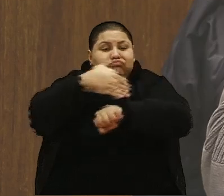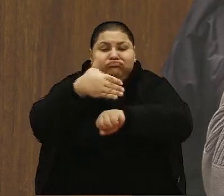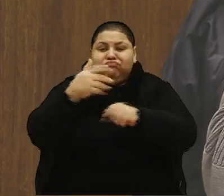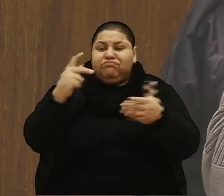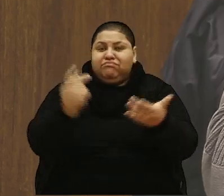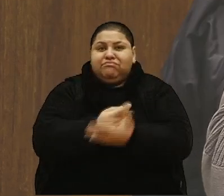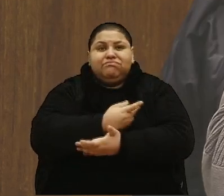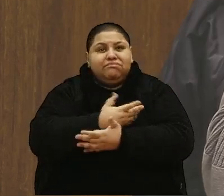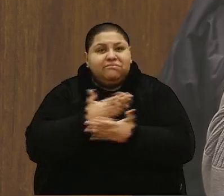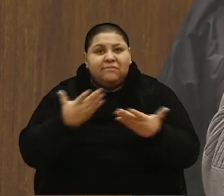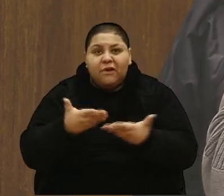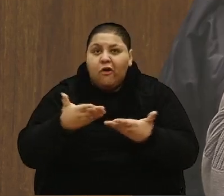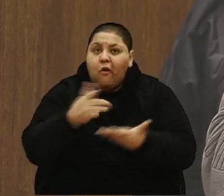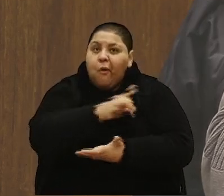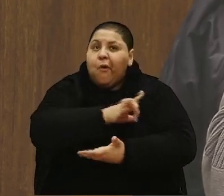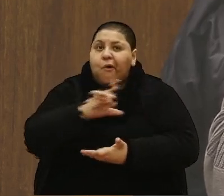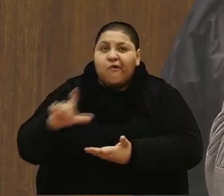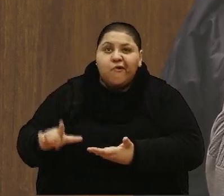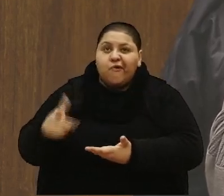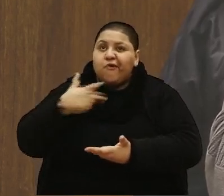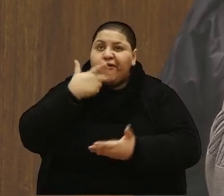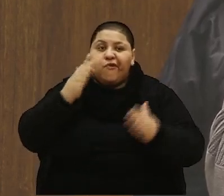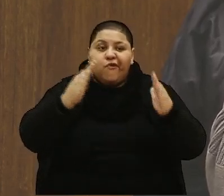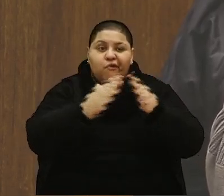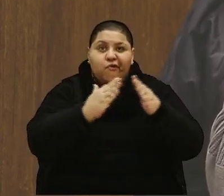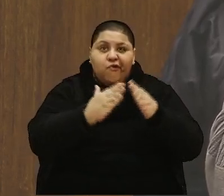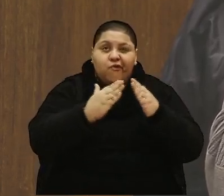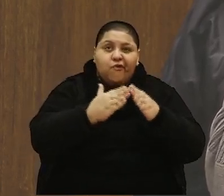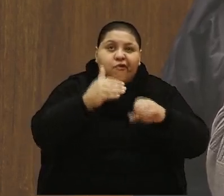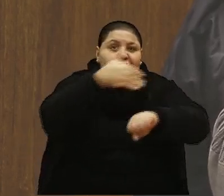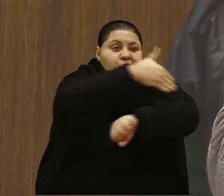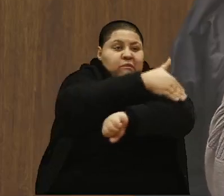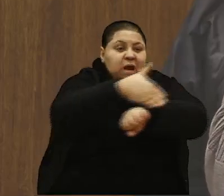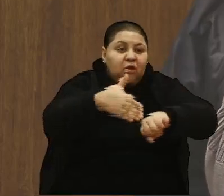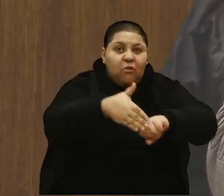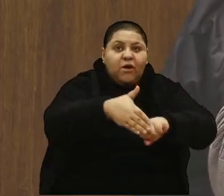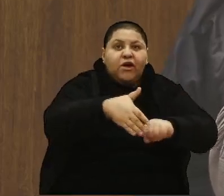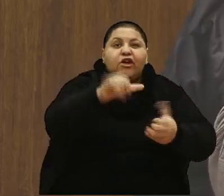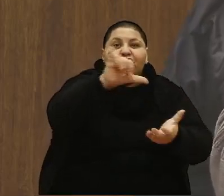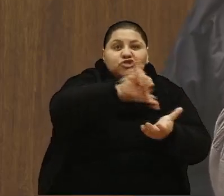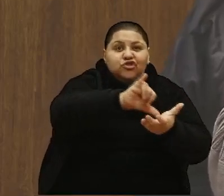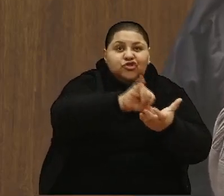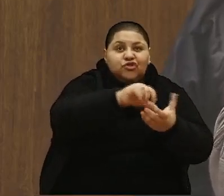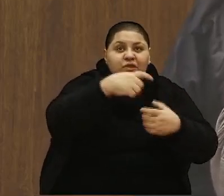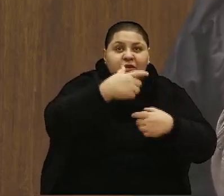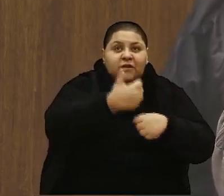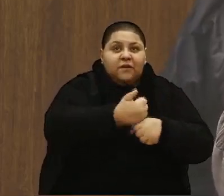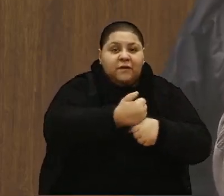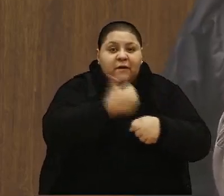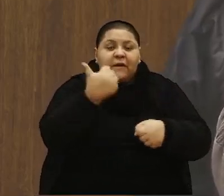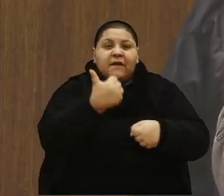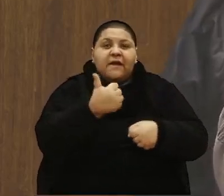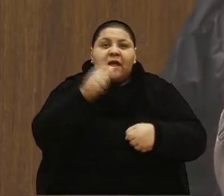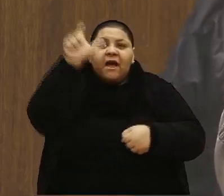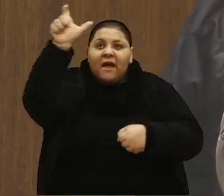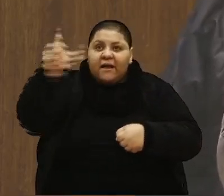contramão. Então, hoje o governo traz uma casa ali para a Rua Garibaldi, uma rua central, próxima à rodoviária, as pessoas que chegam